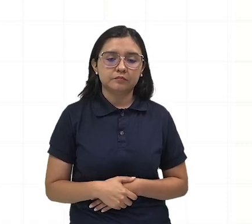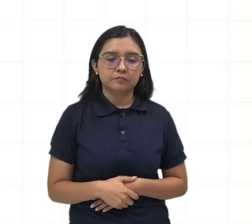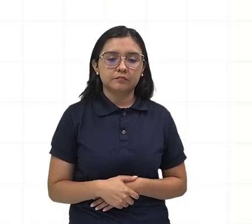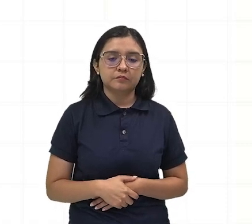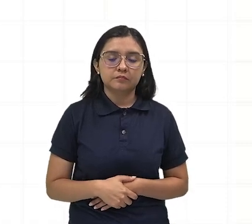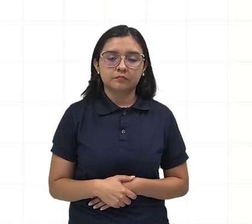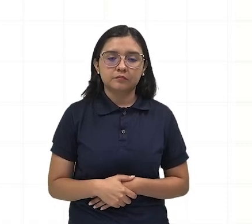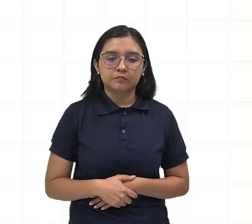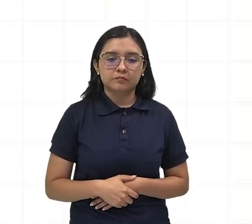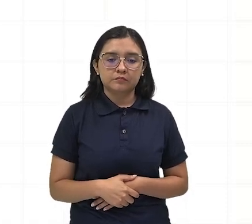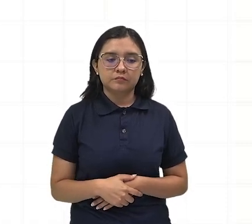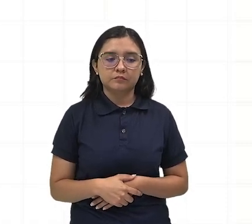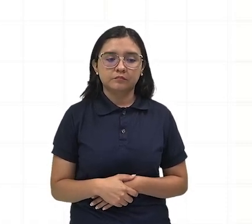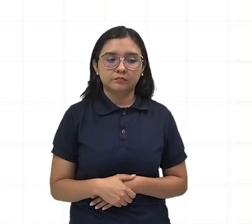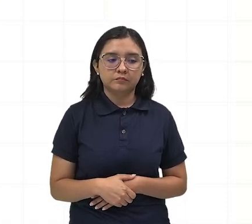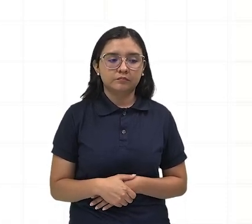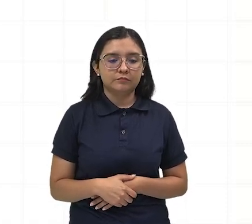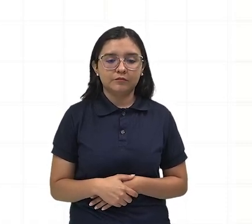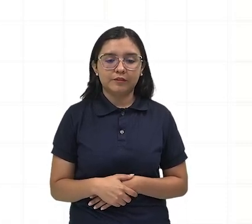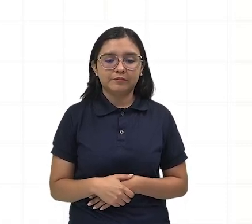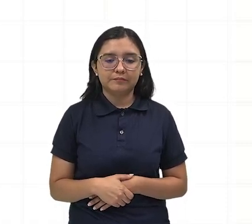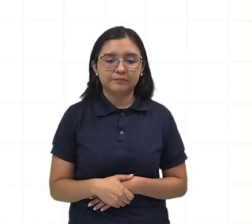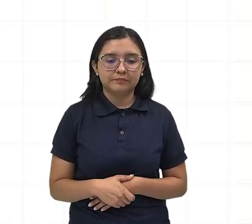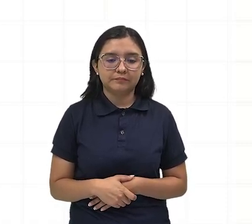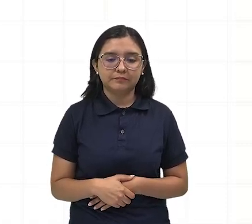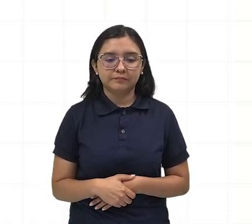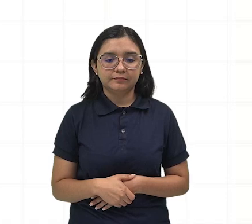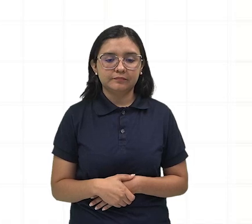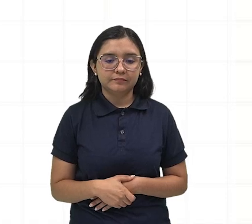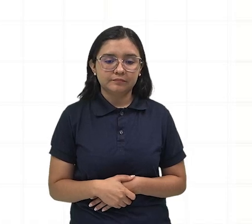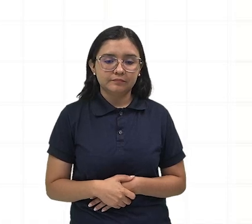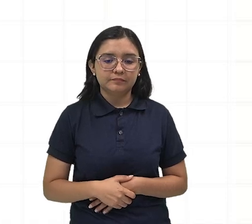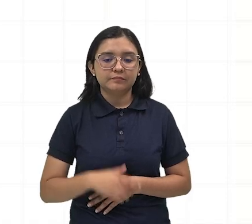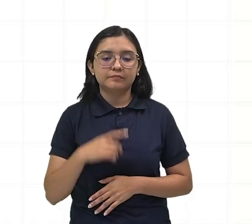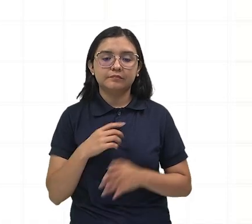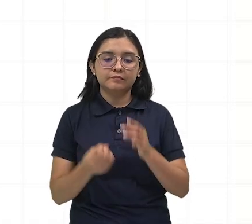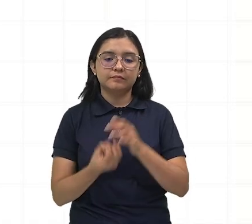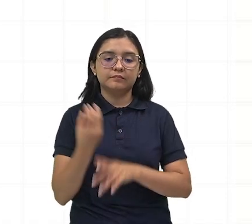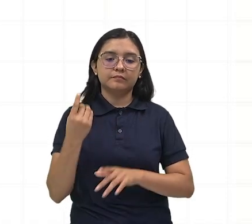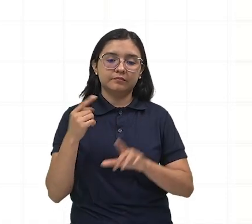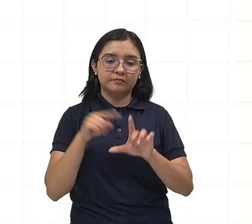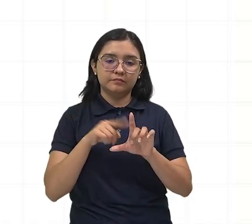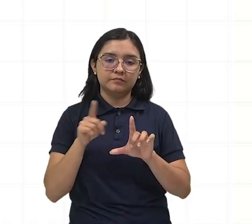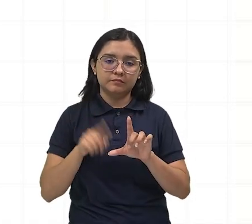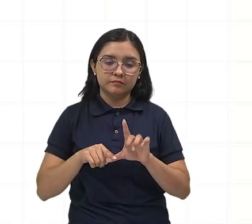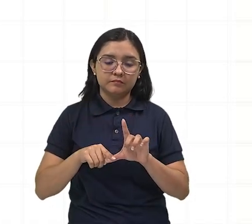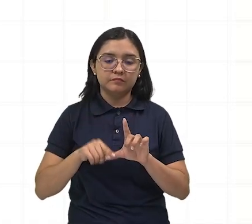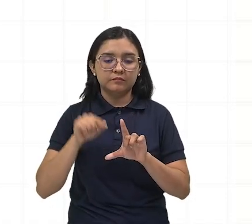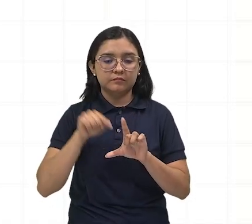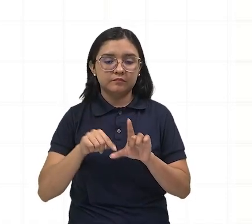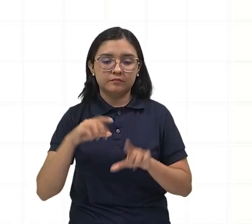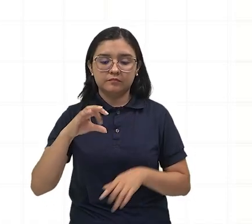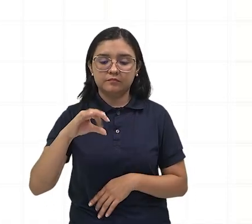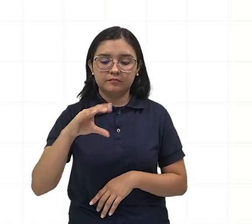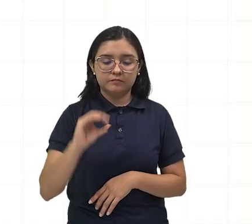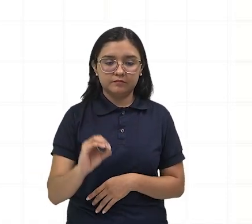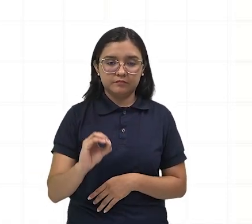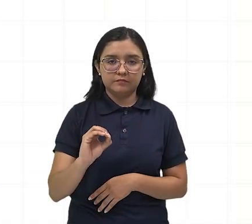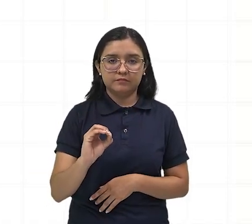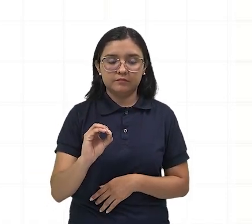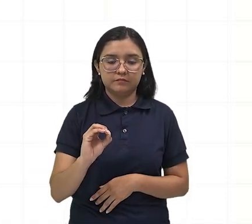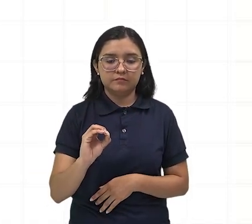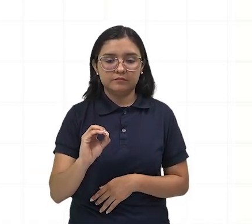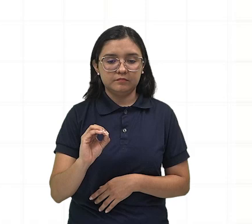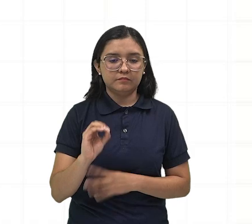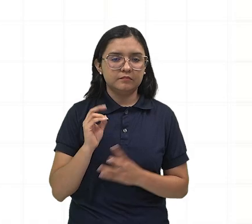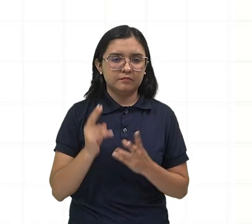perpendicular. O que é perpendicular? É formando aqui um ângulo de 90 graus. Dá